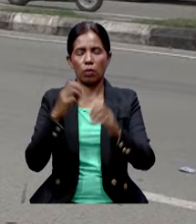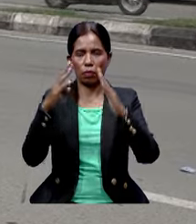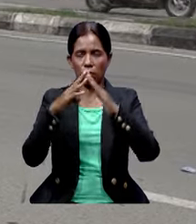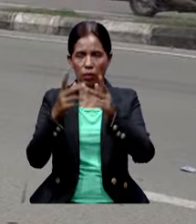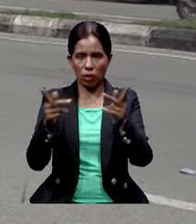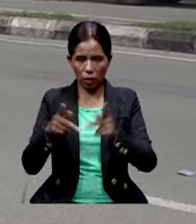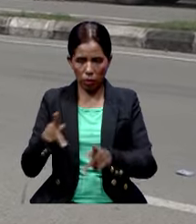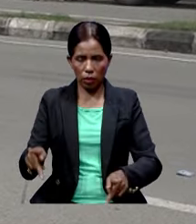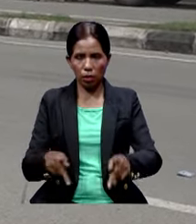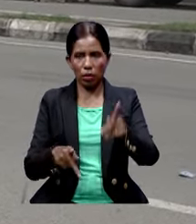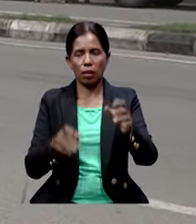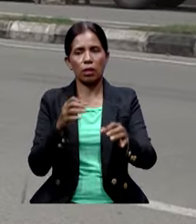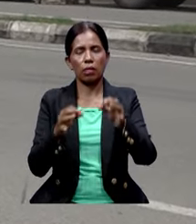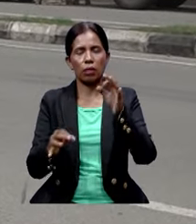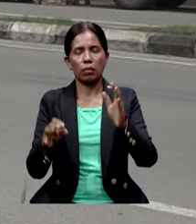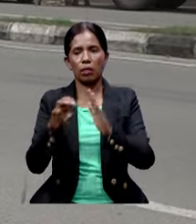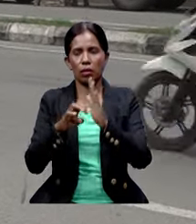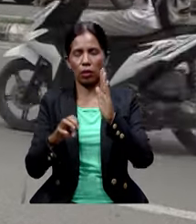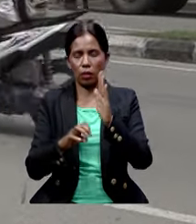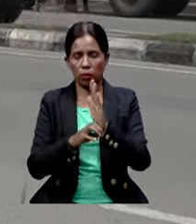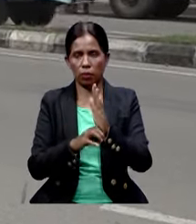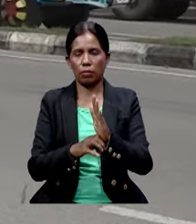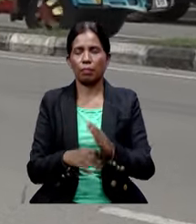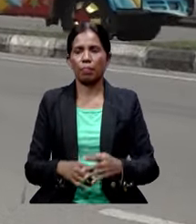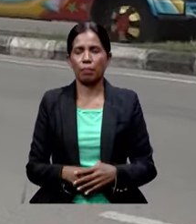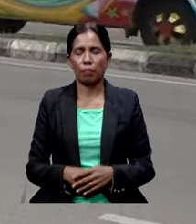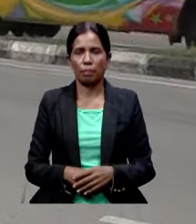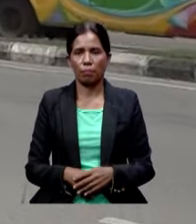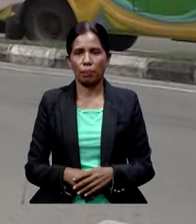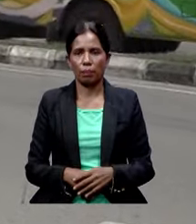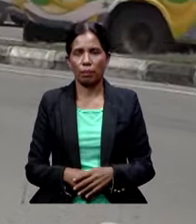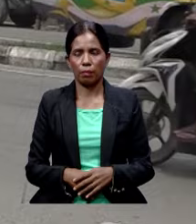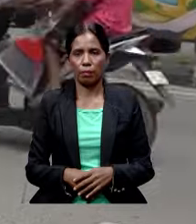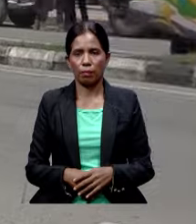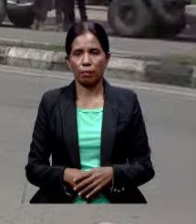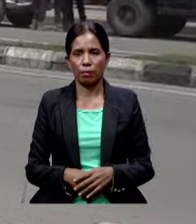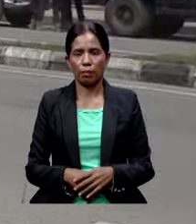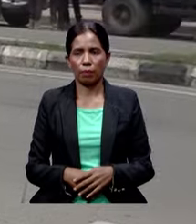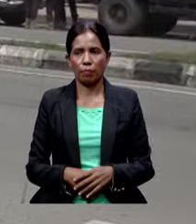fatim público, mas que ho estatuto provisório. Felícia Fonseca, Marito da Costa, GMN.